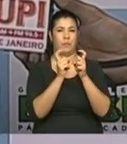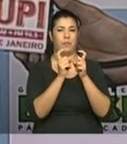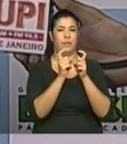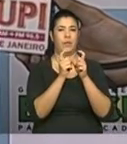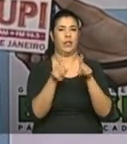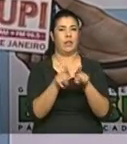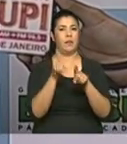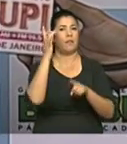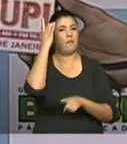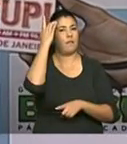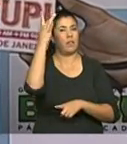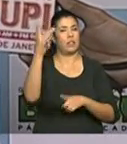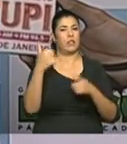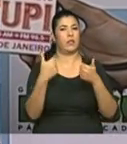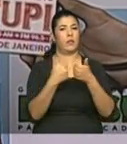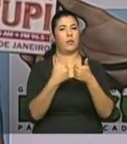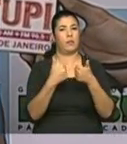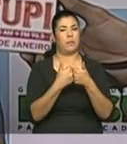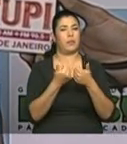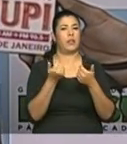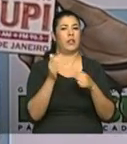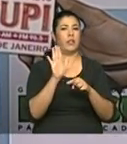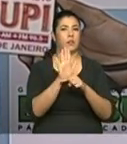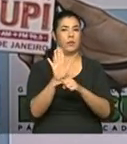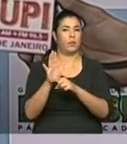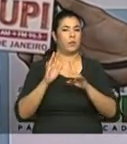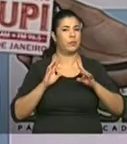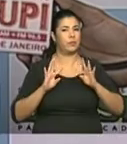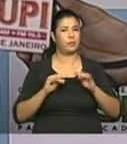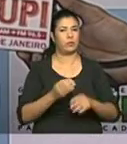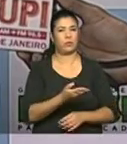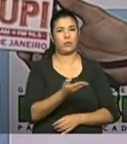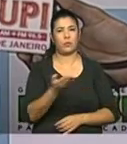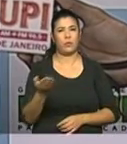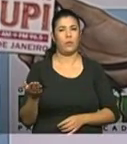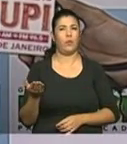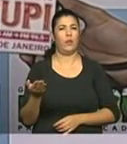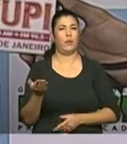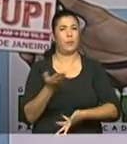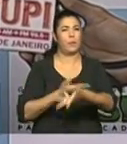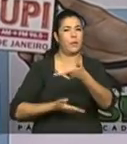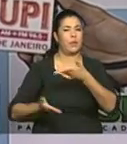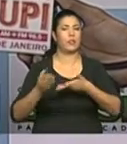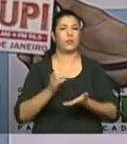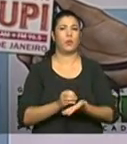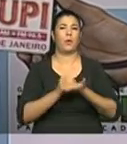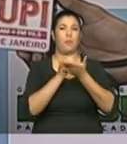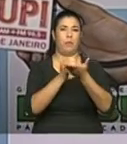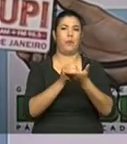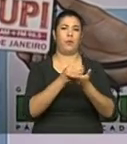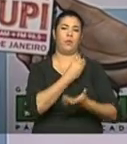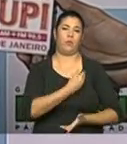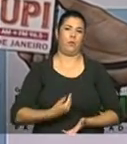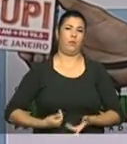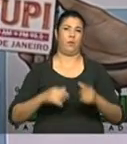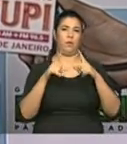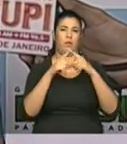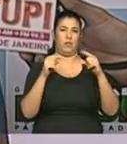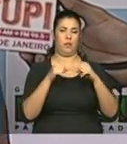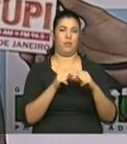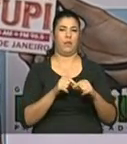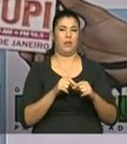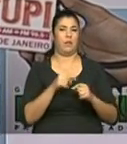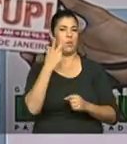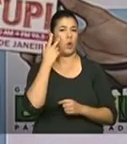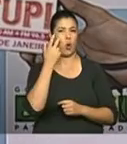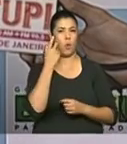temos a facilidade de estar muito próximos aqui, então toda a relação é de apoio ao GDF para que possa ser normalizada a